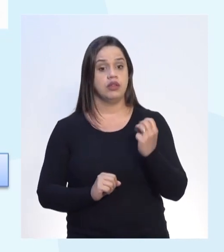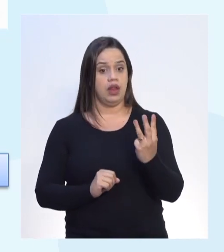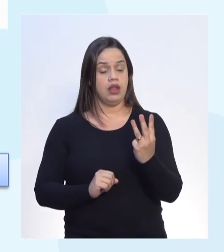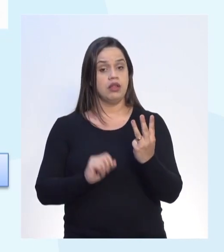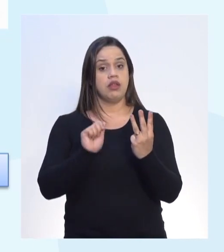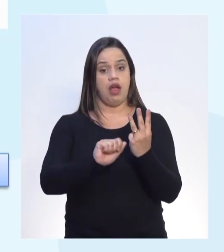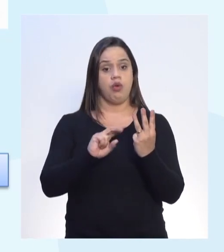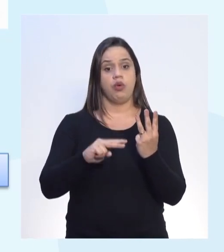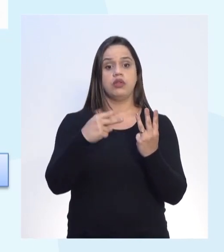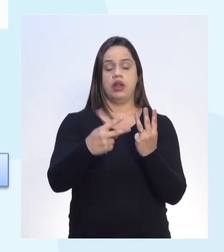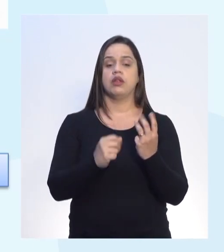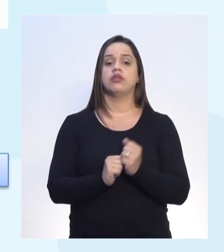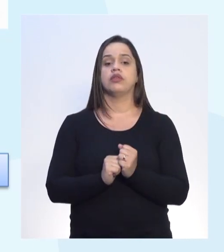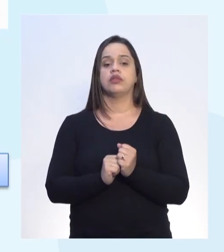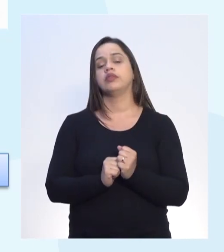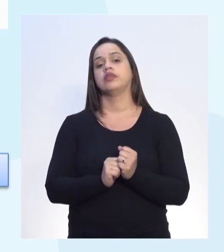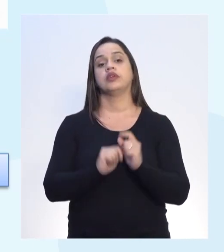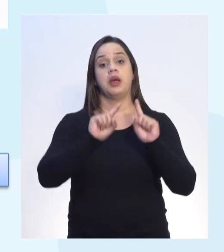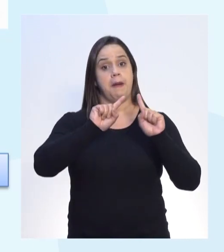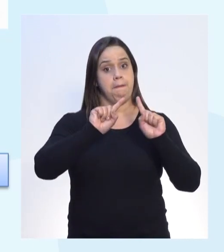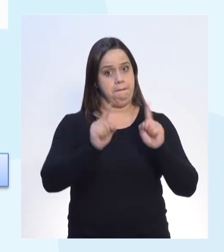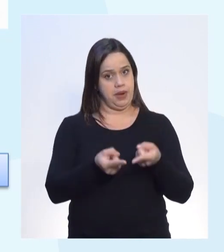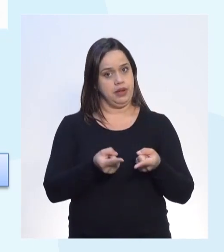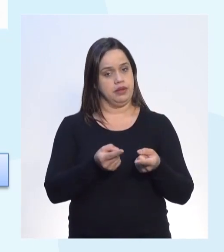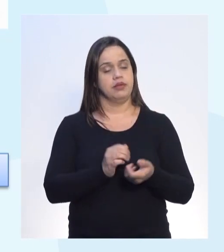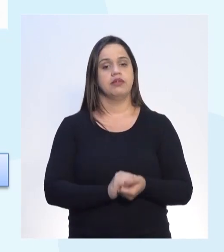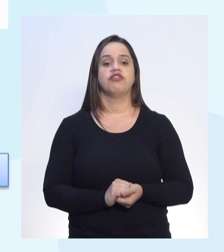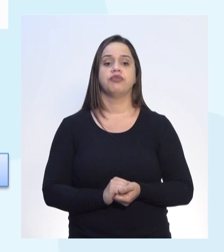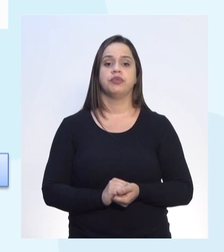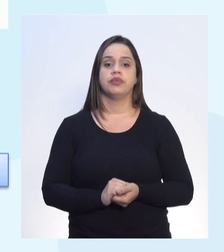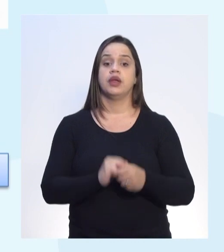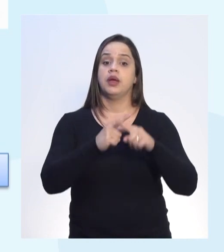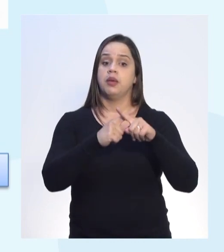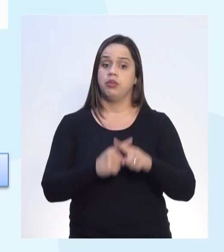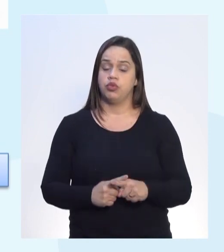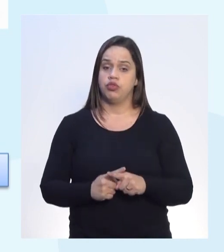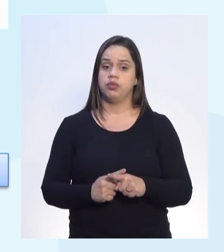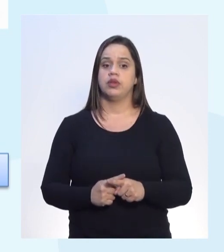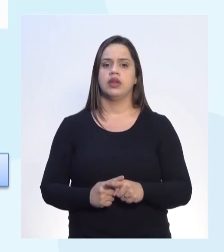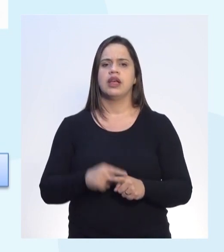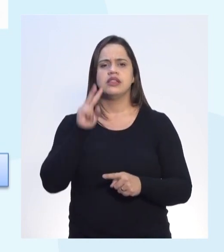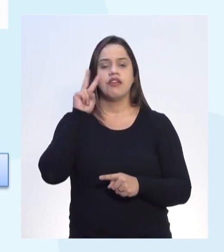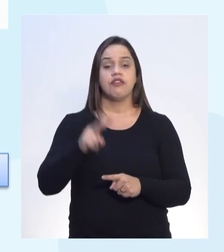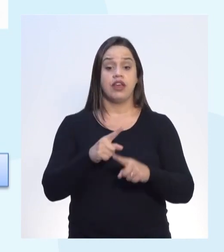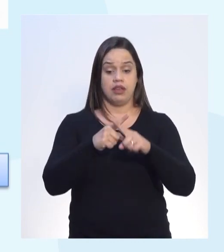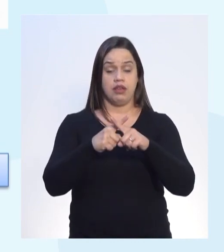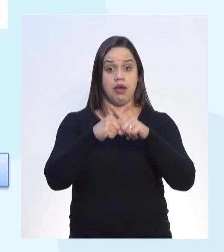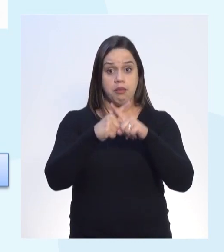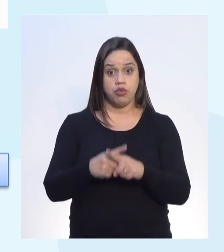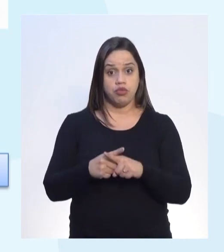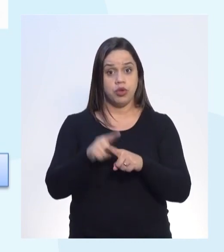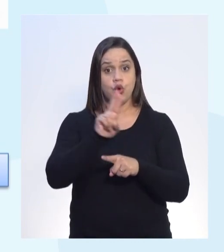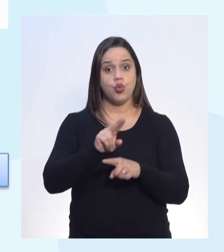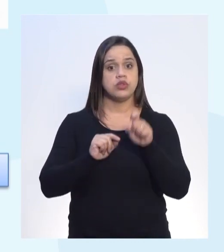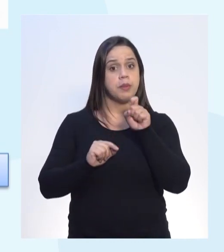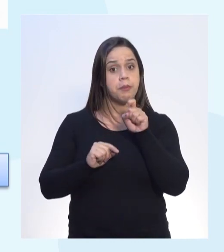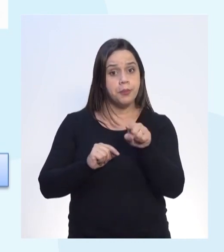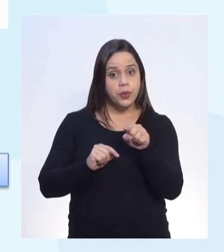3a ao quadrado, 3a entre ao quadrado, parênteses, entre parênteses, que multiplica... Ele usa o pontinho, né? Isso, usa o ponto. Usa o